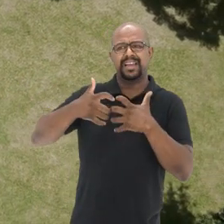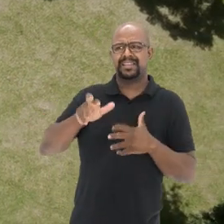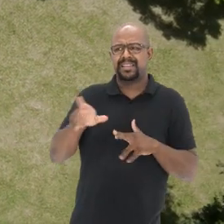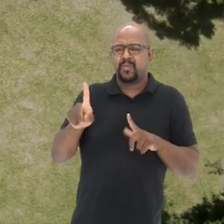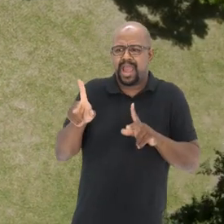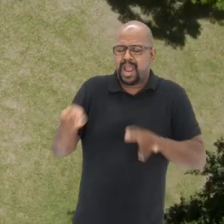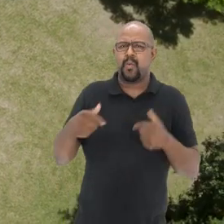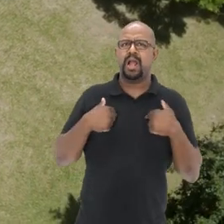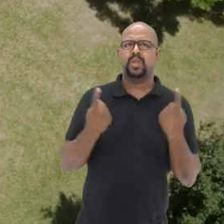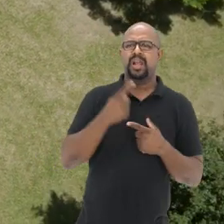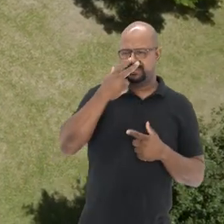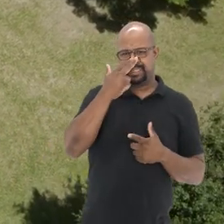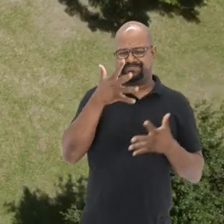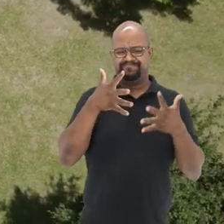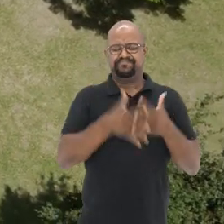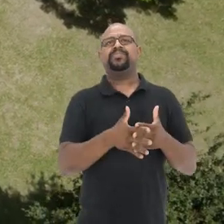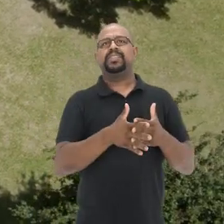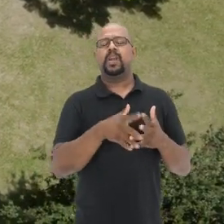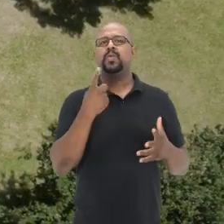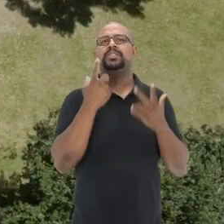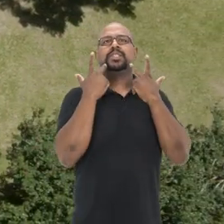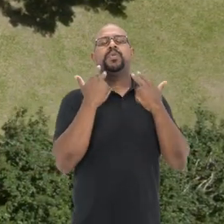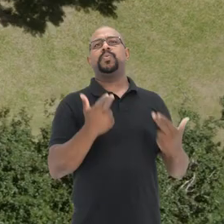nossa, ferindo a natureza.